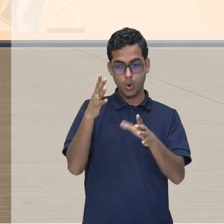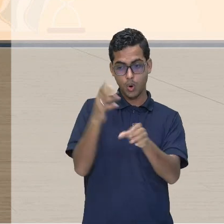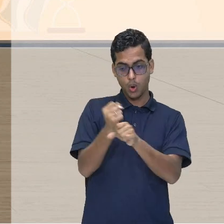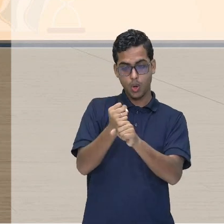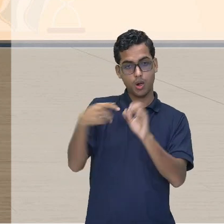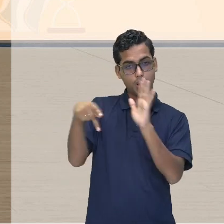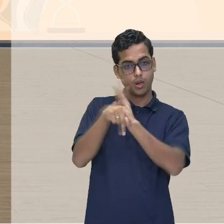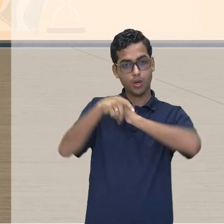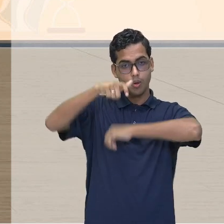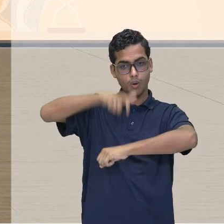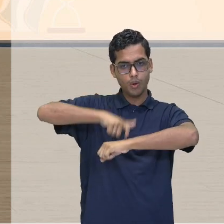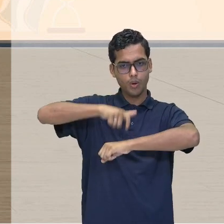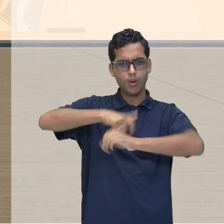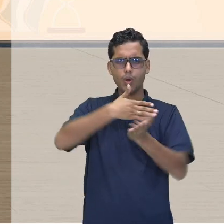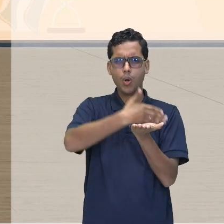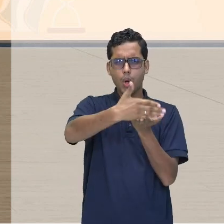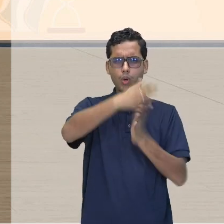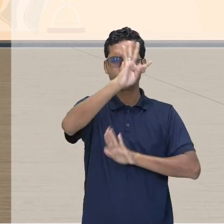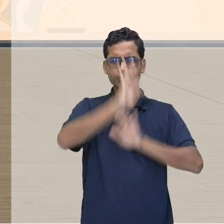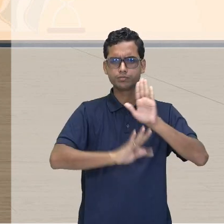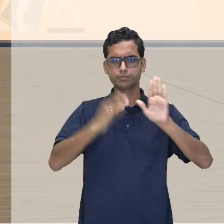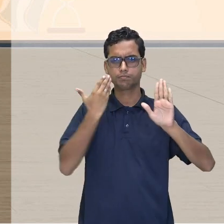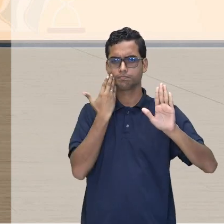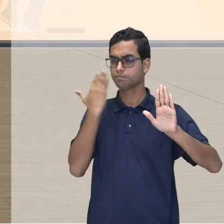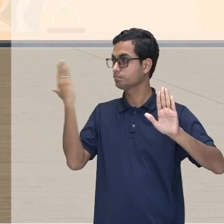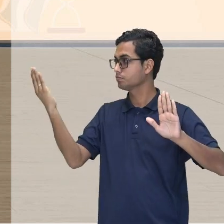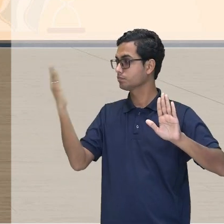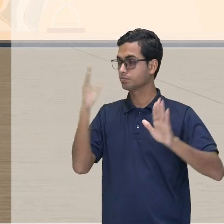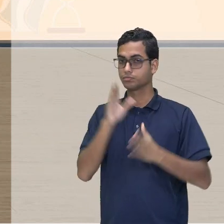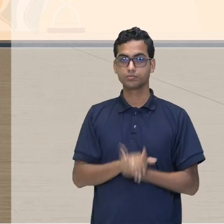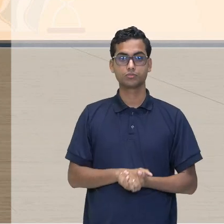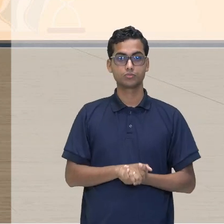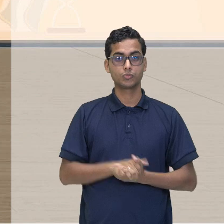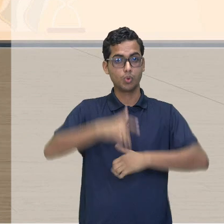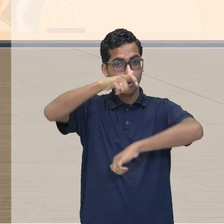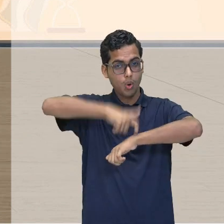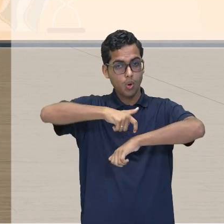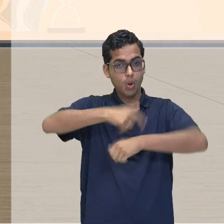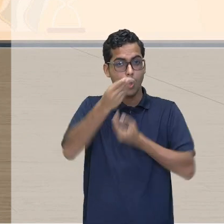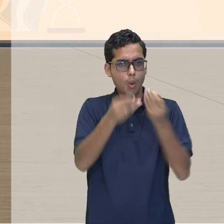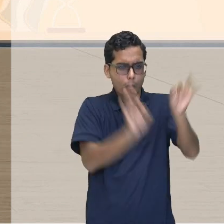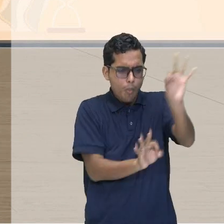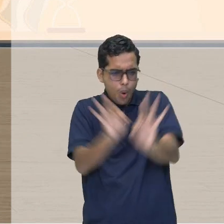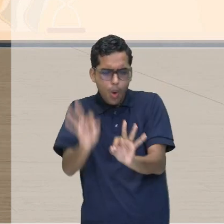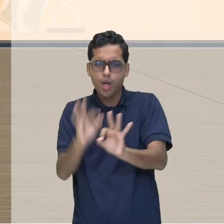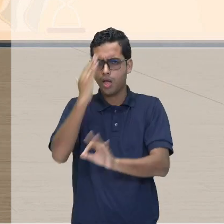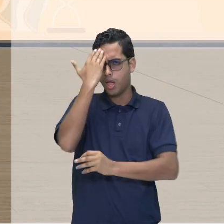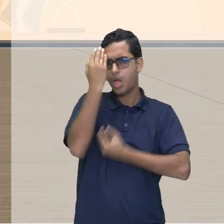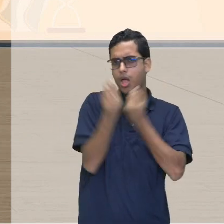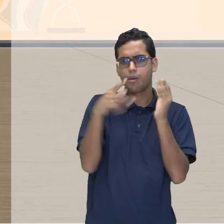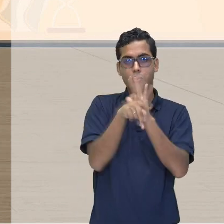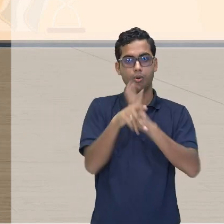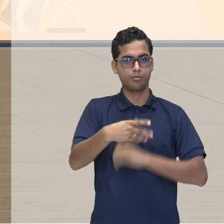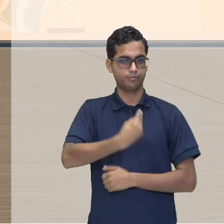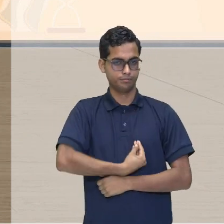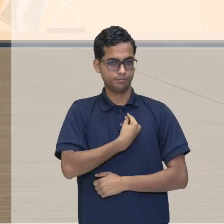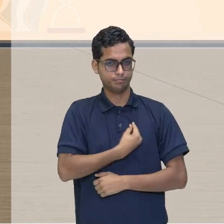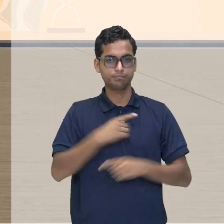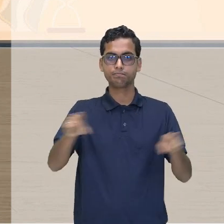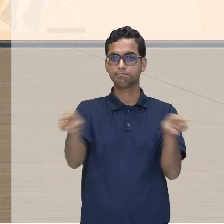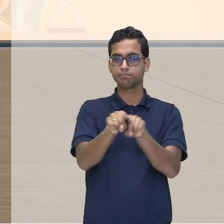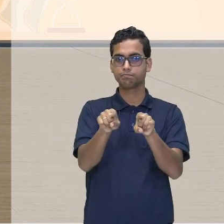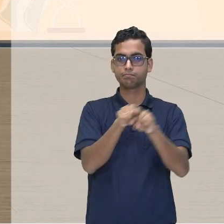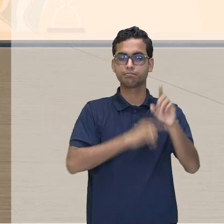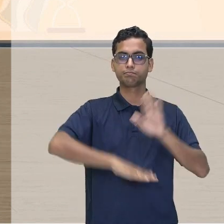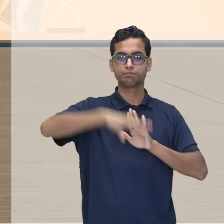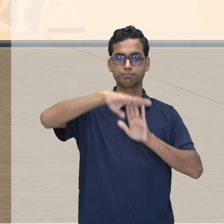lá iniciar nosso primeiro texto? O tempo é uma forma de organizar e entender a vida, ou seja, justamente